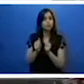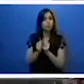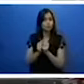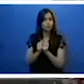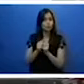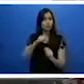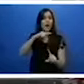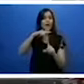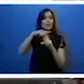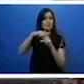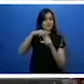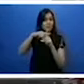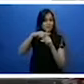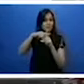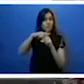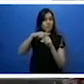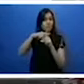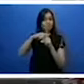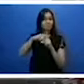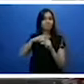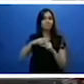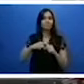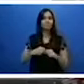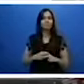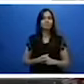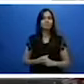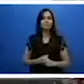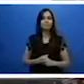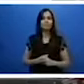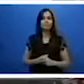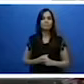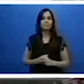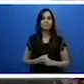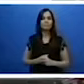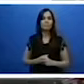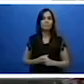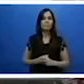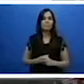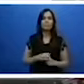a adição. Então o nosso sinal é o mais. Mais